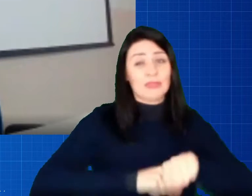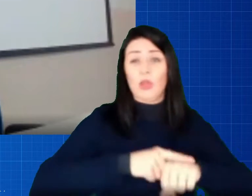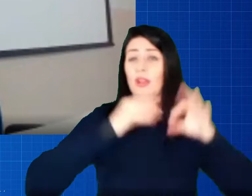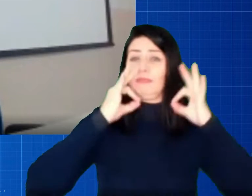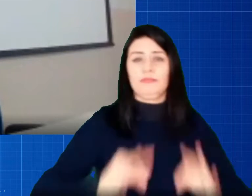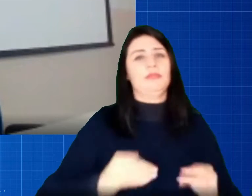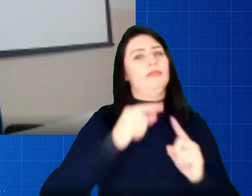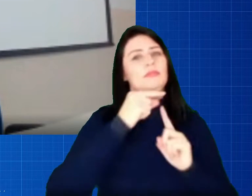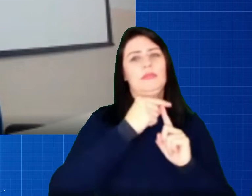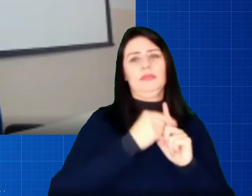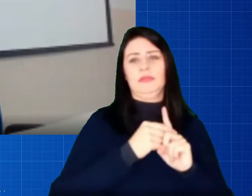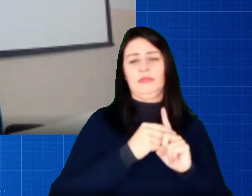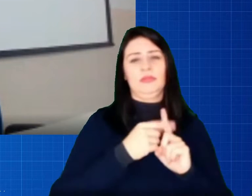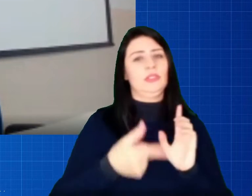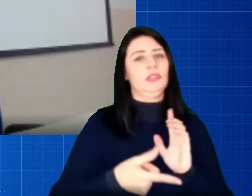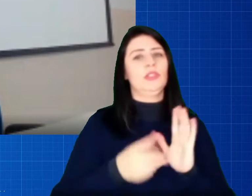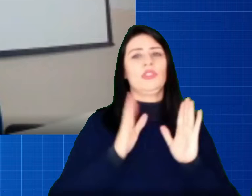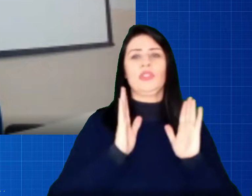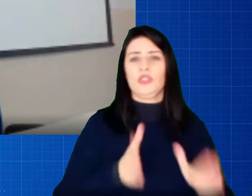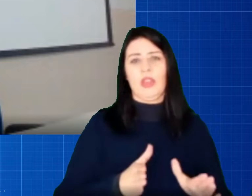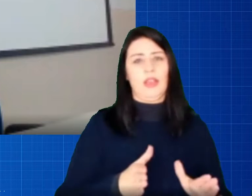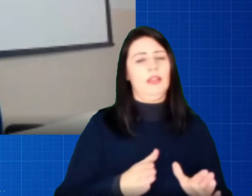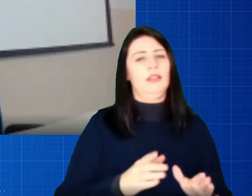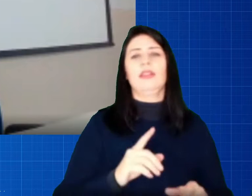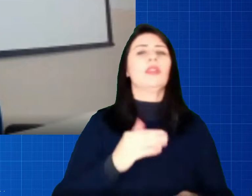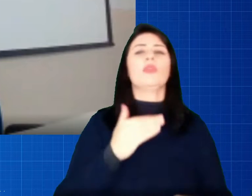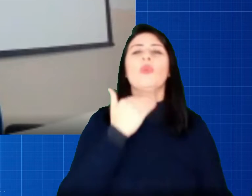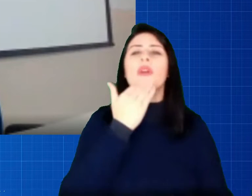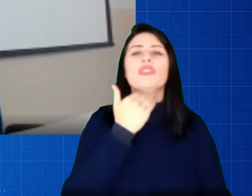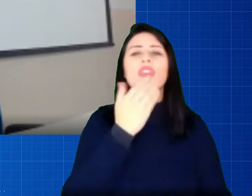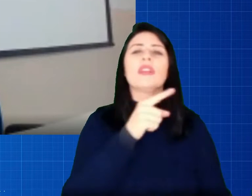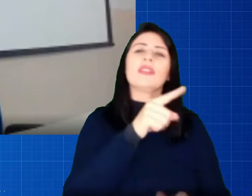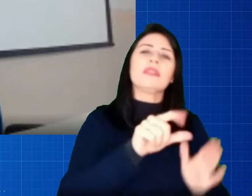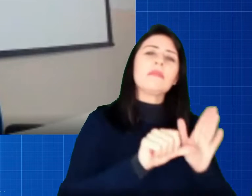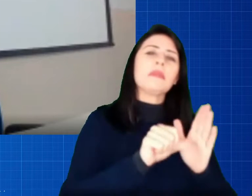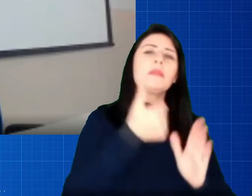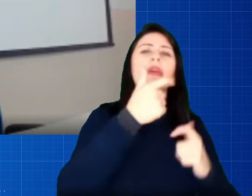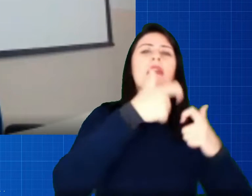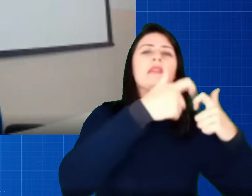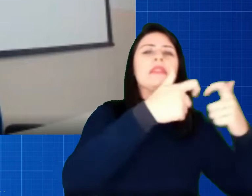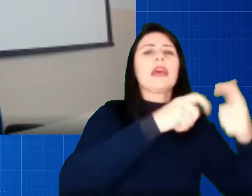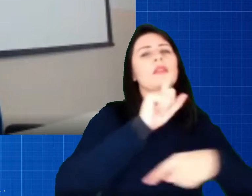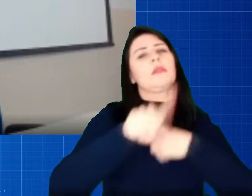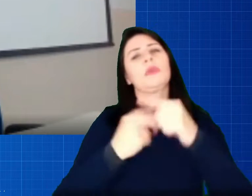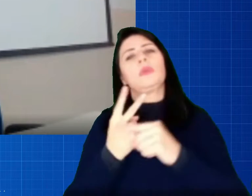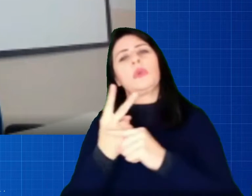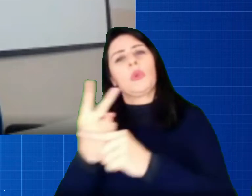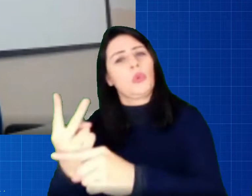Né? Então, não espere iniciar a atividade sexual para depois procurar a gente. Procura a gente antes.